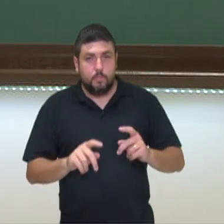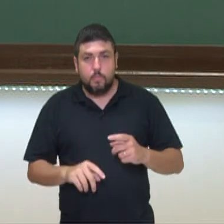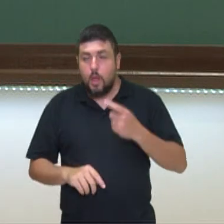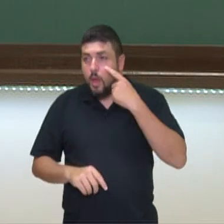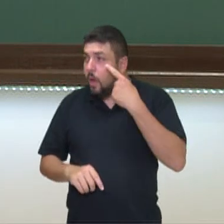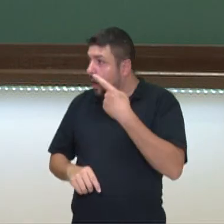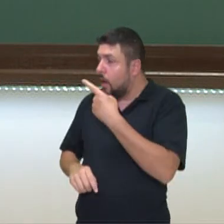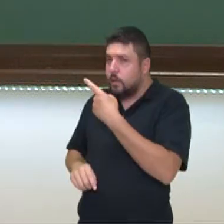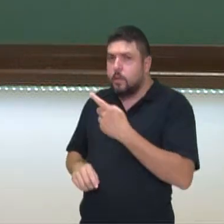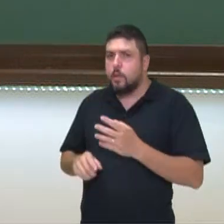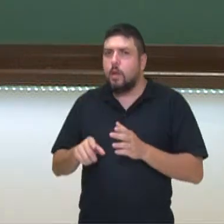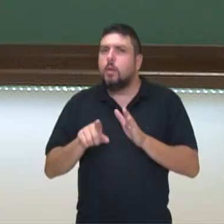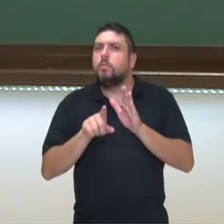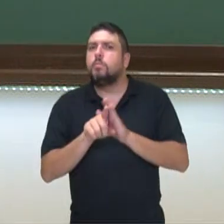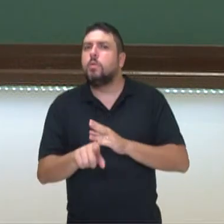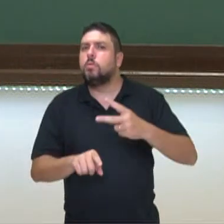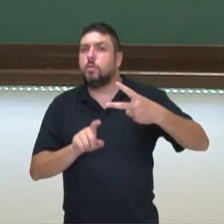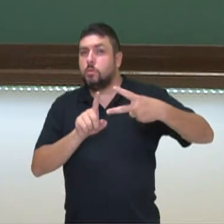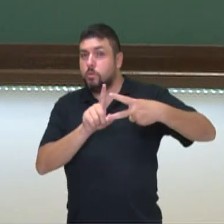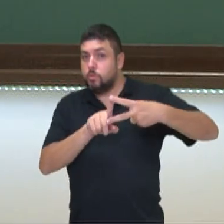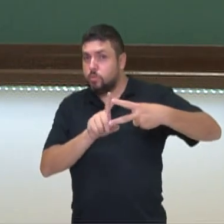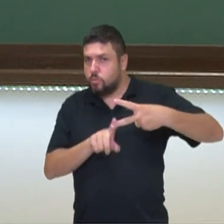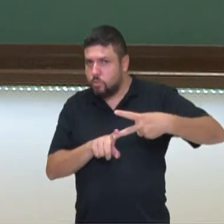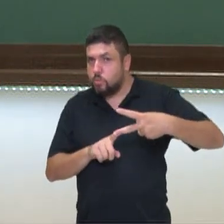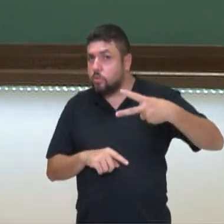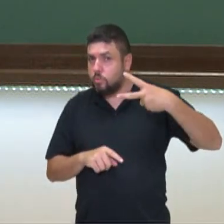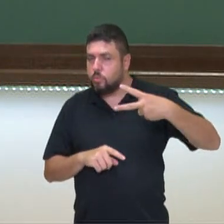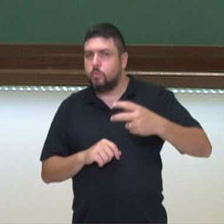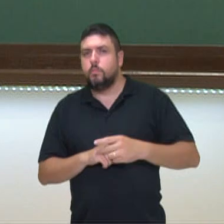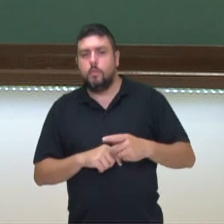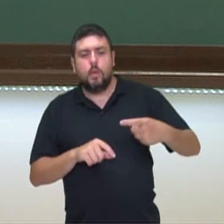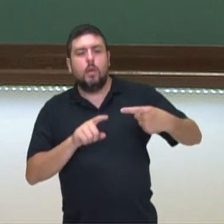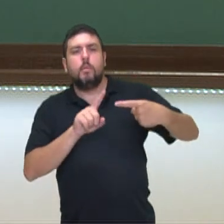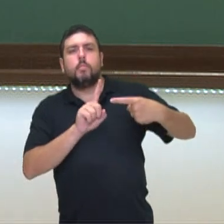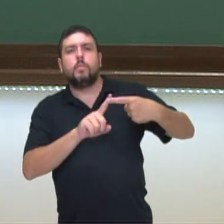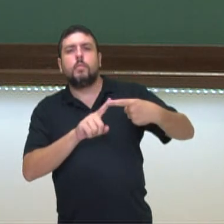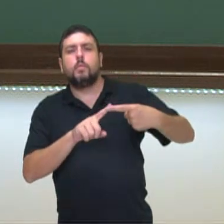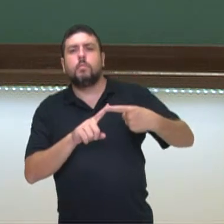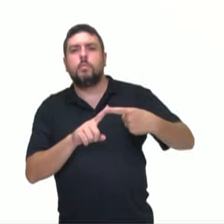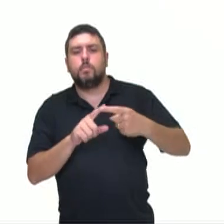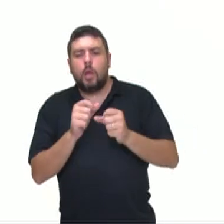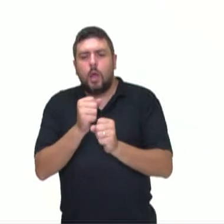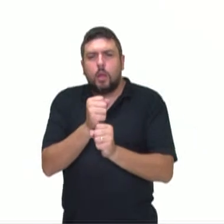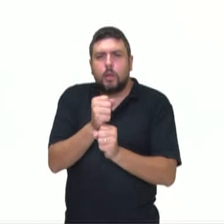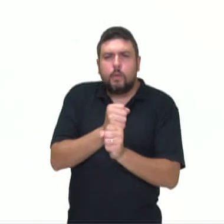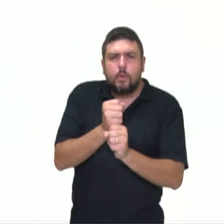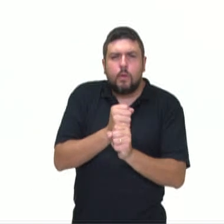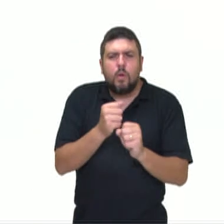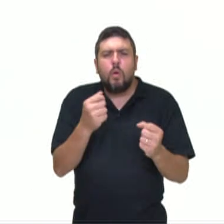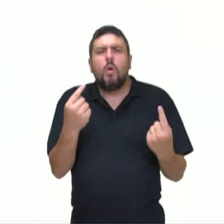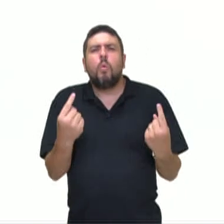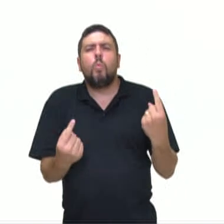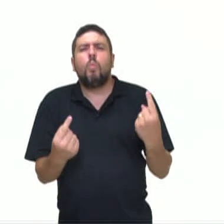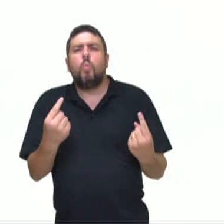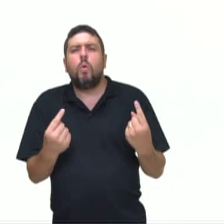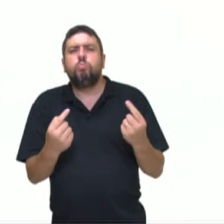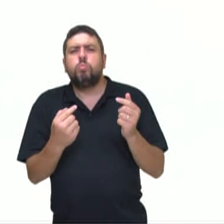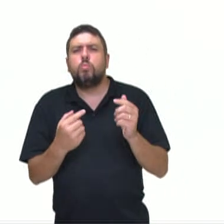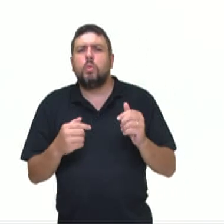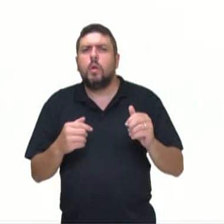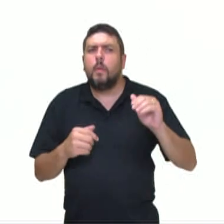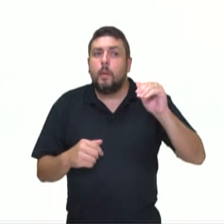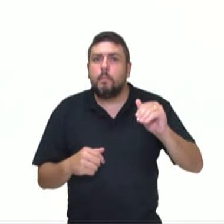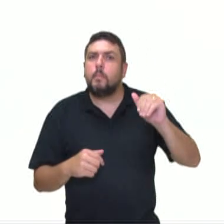duas perguntinhas. A primeira pergunta fala assim, ó, em qual desses anos houve um maior número